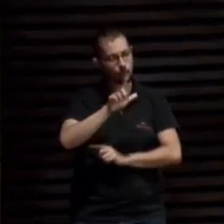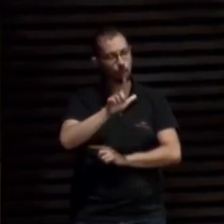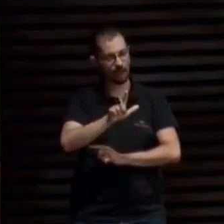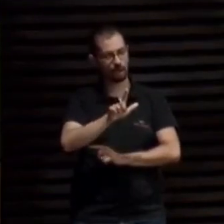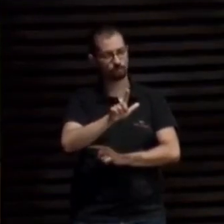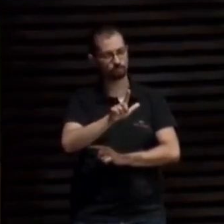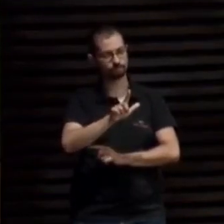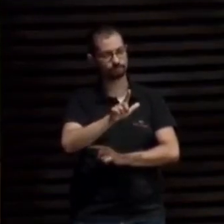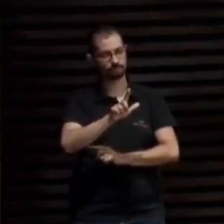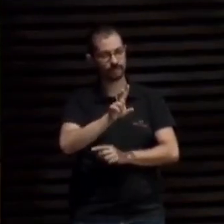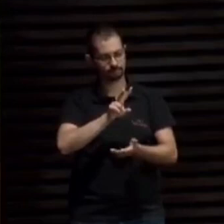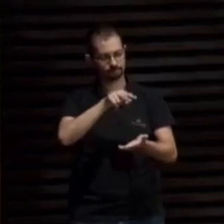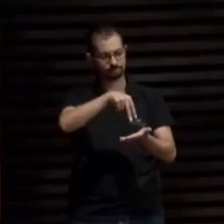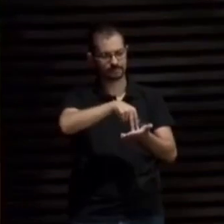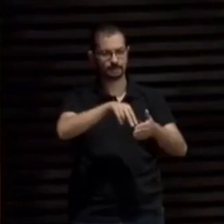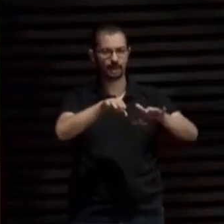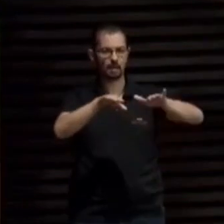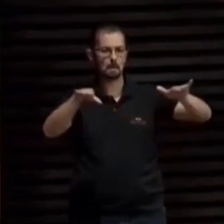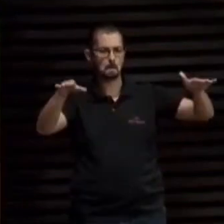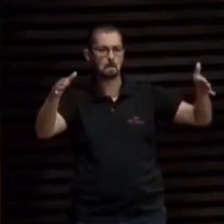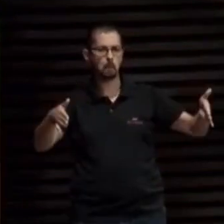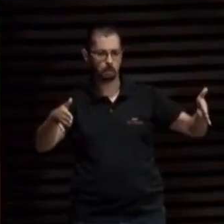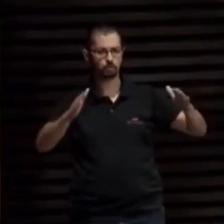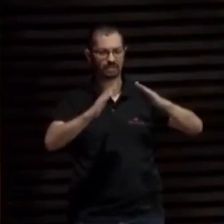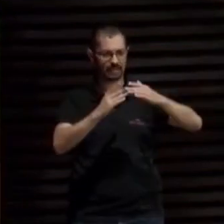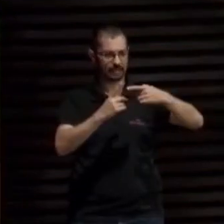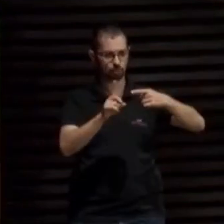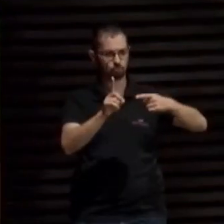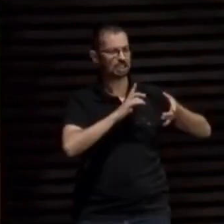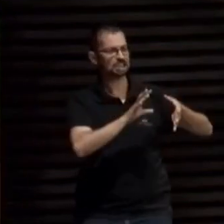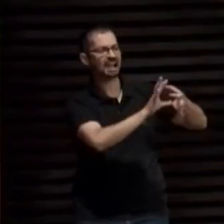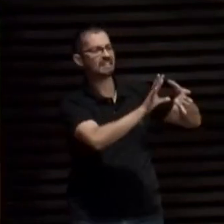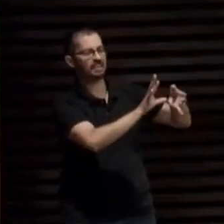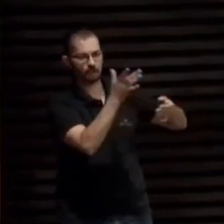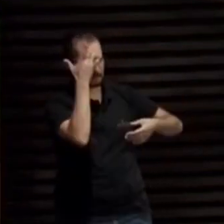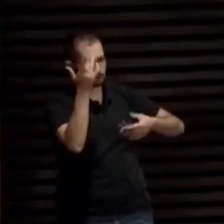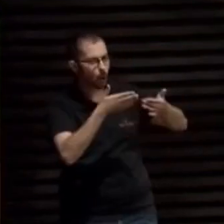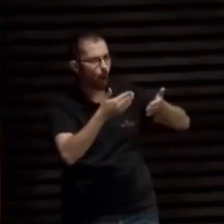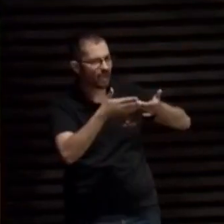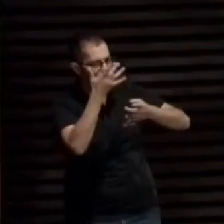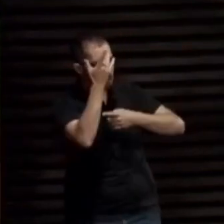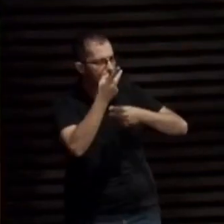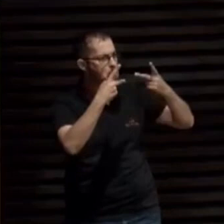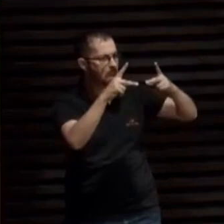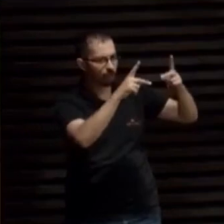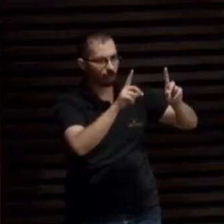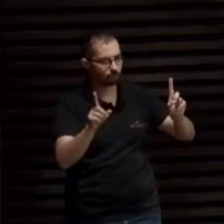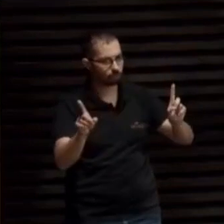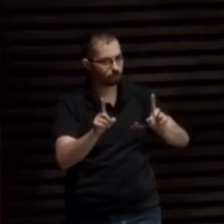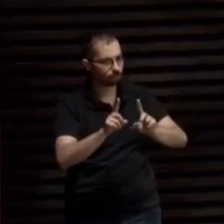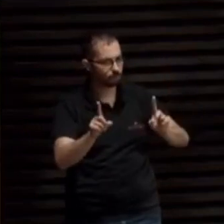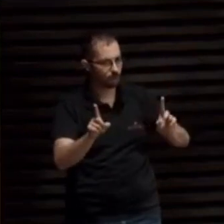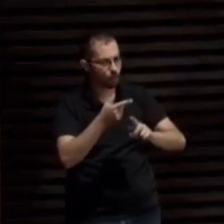da igreja dele. Ele não deixava qualquer um pregar lá na igreja. Ele